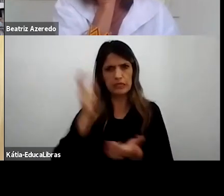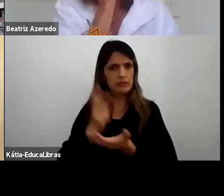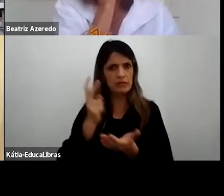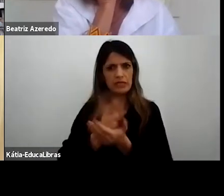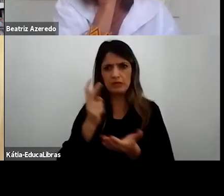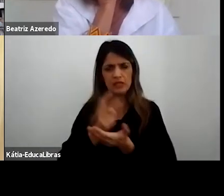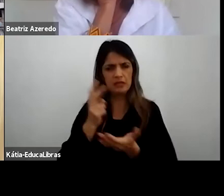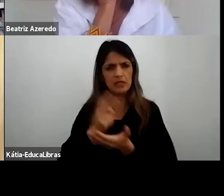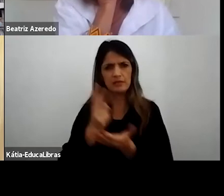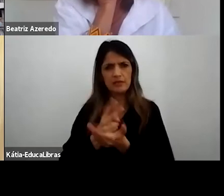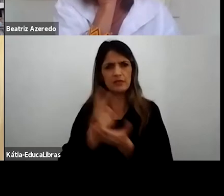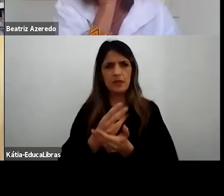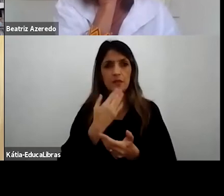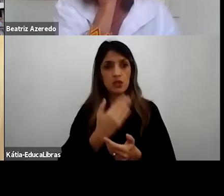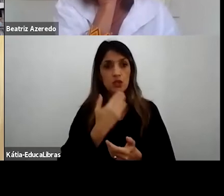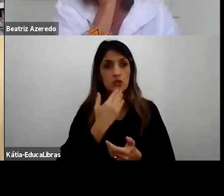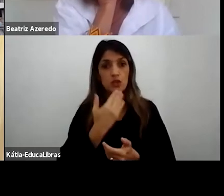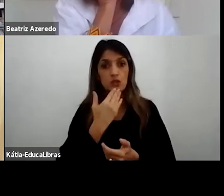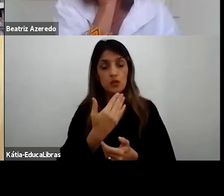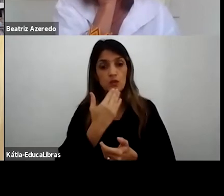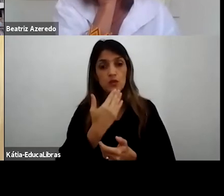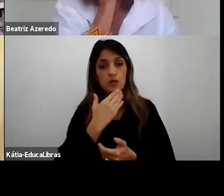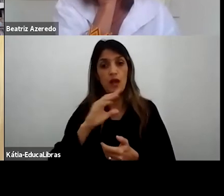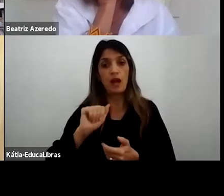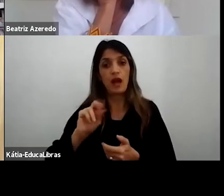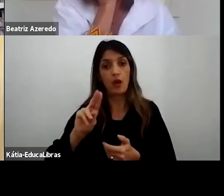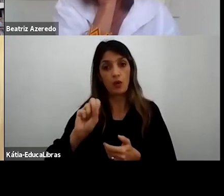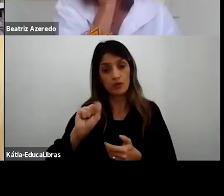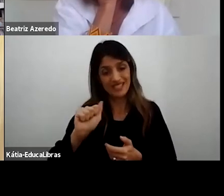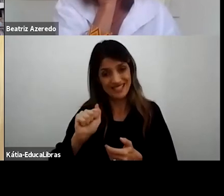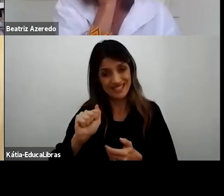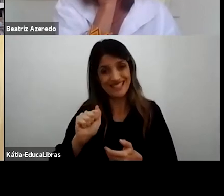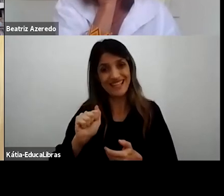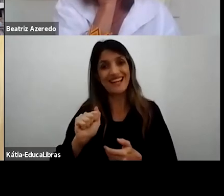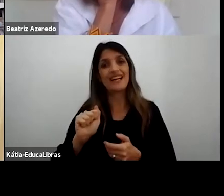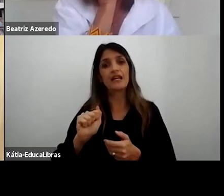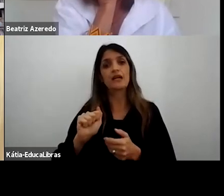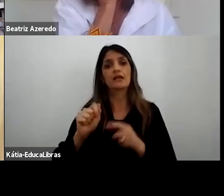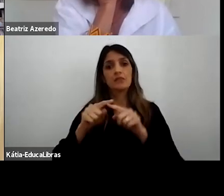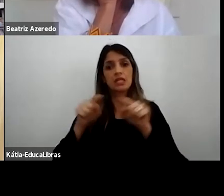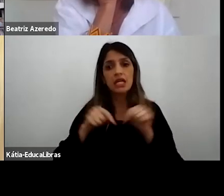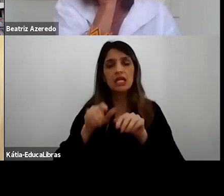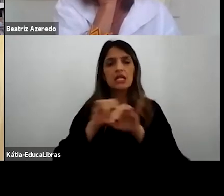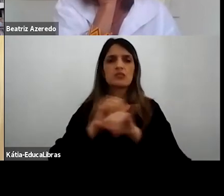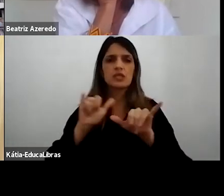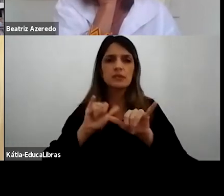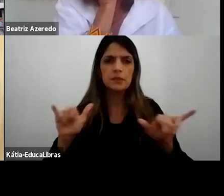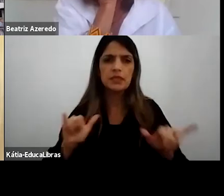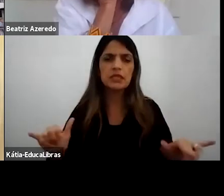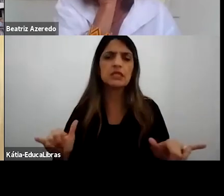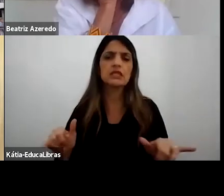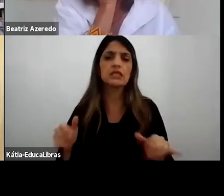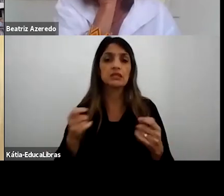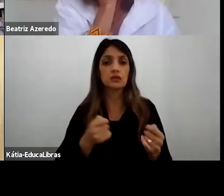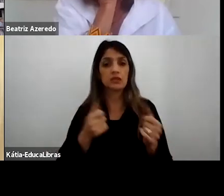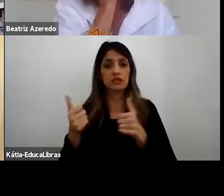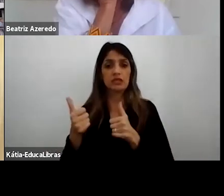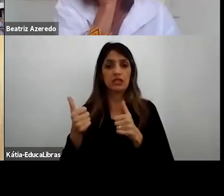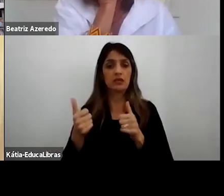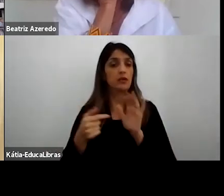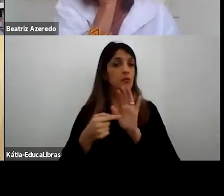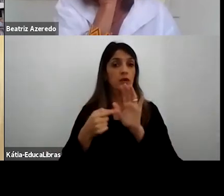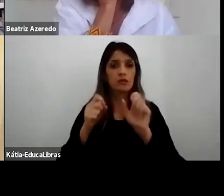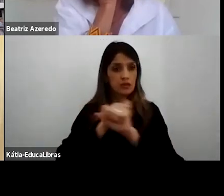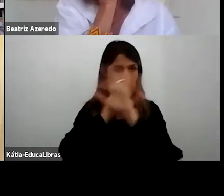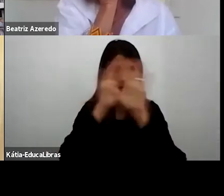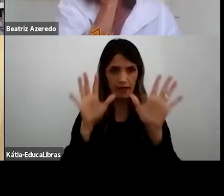sempre alguém te pedindo, assim, tem sempre uma causa explicada, tem sempre uma caixinha, uma campanha, e tem sempre a transparência disso. Eu acho que a gente